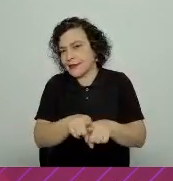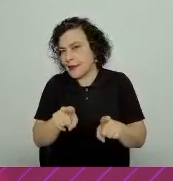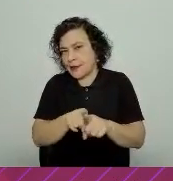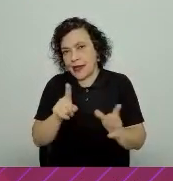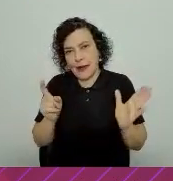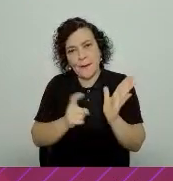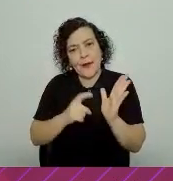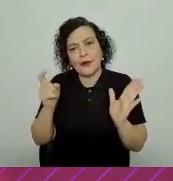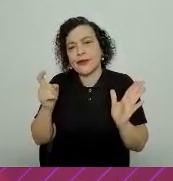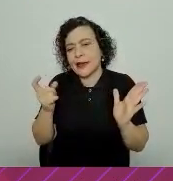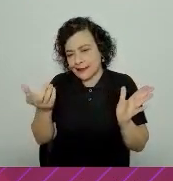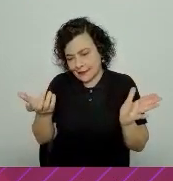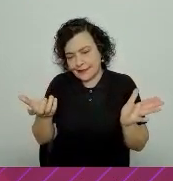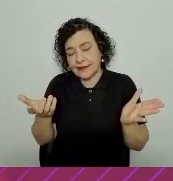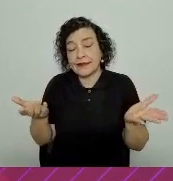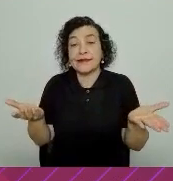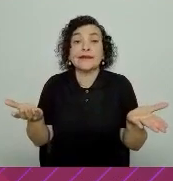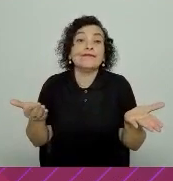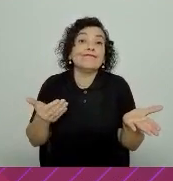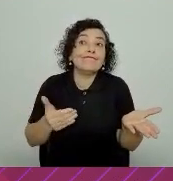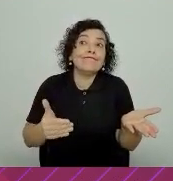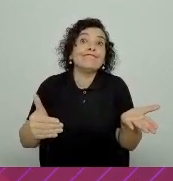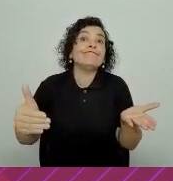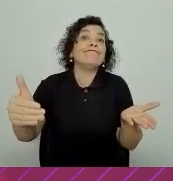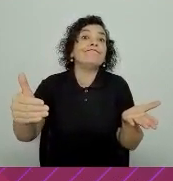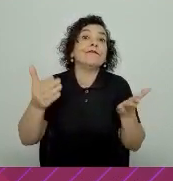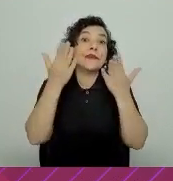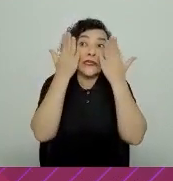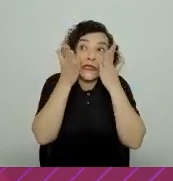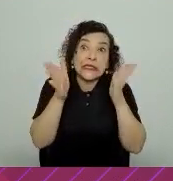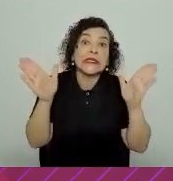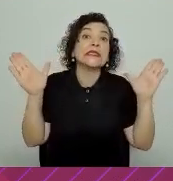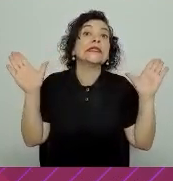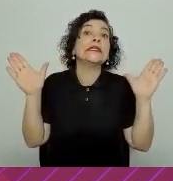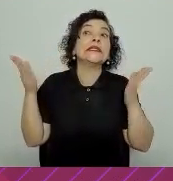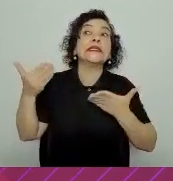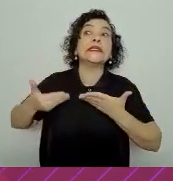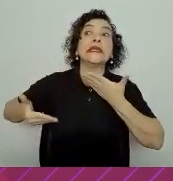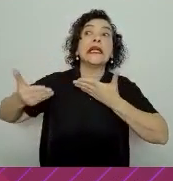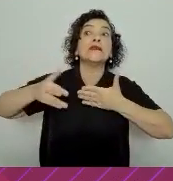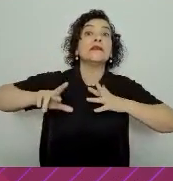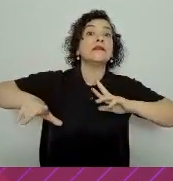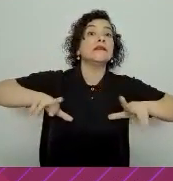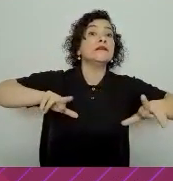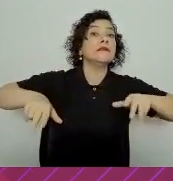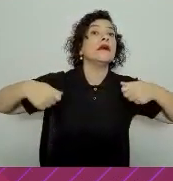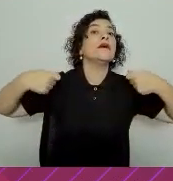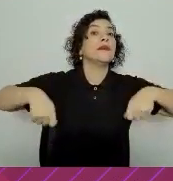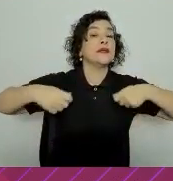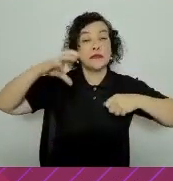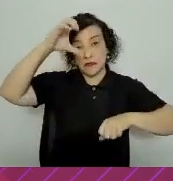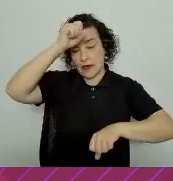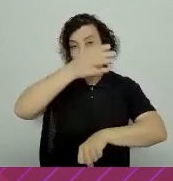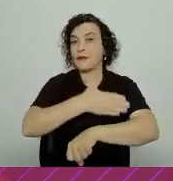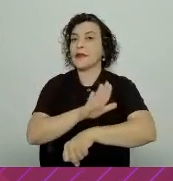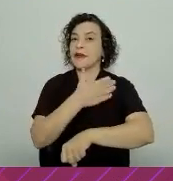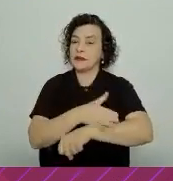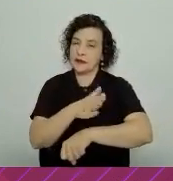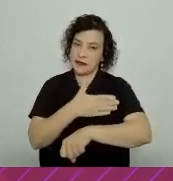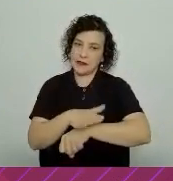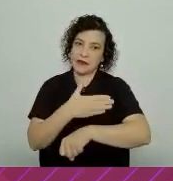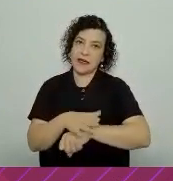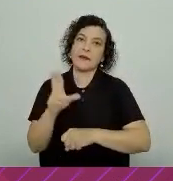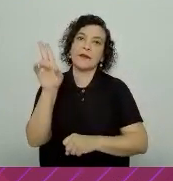vamos ter que começar a olhar para outros tipos de interação que a gente vai ter que aprender Como projetar para essas novas interações